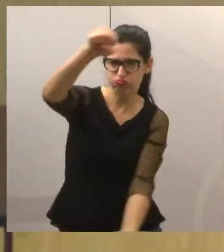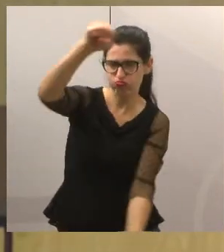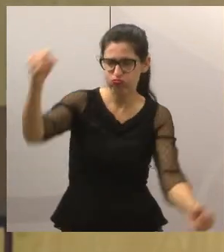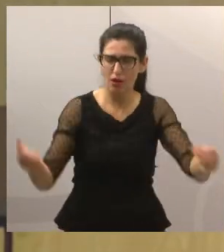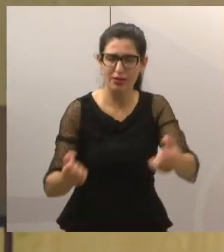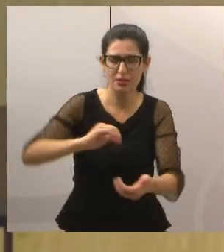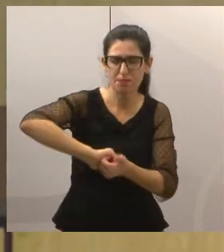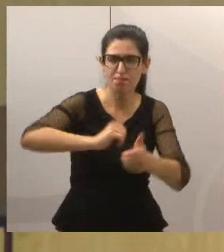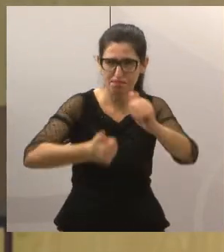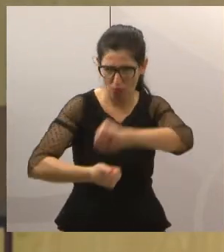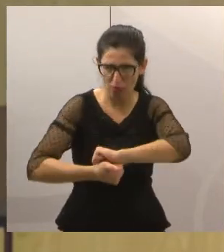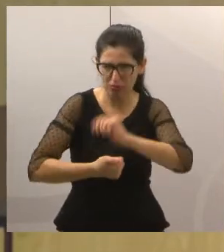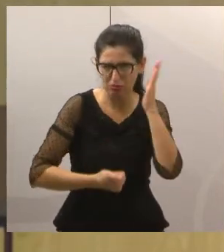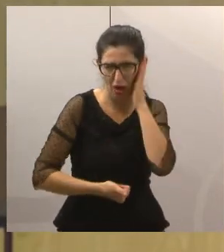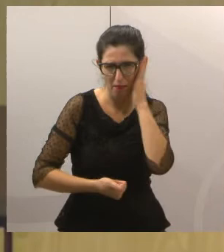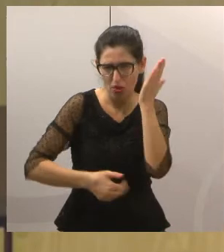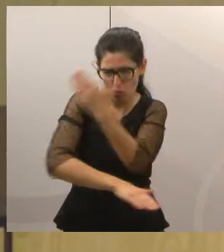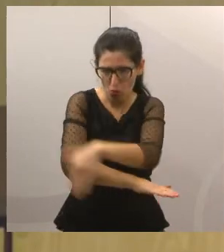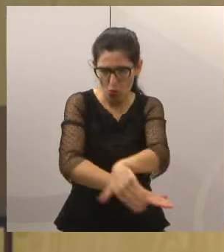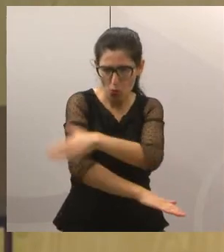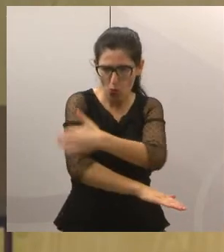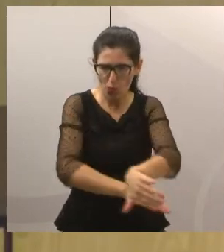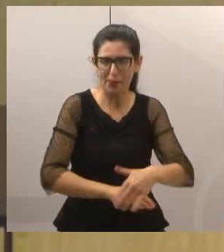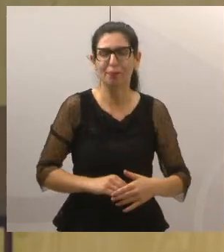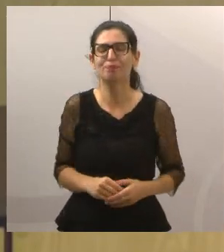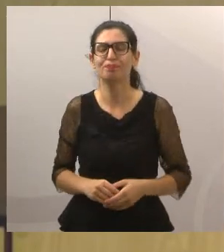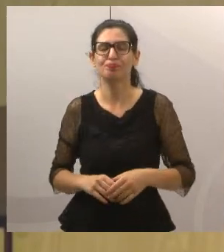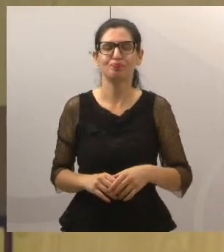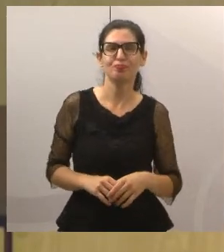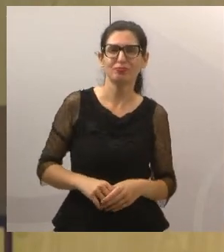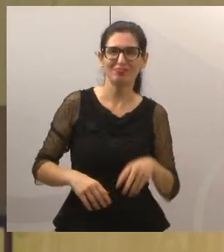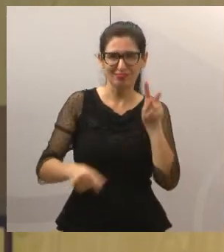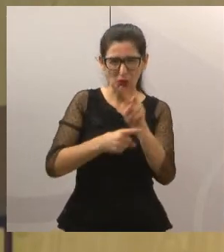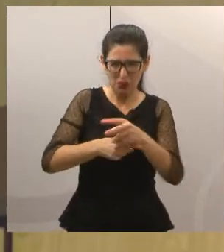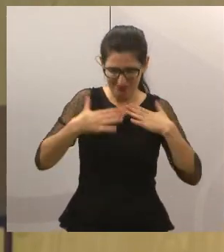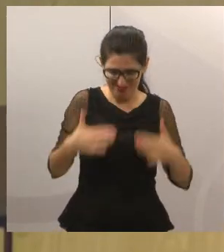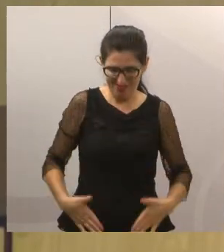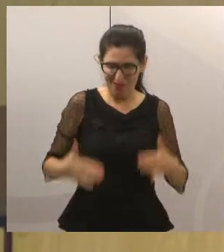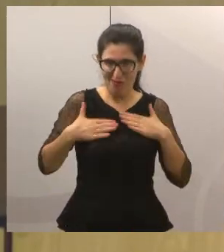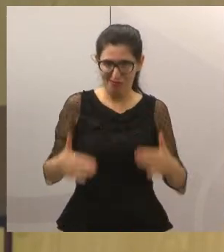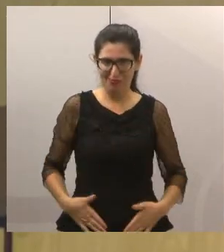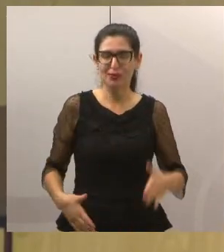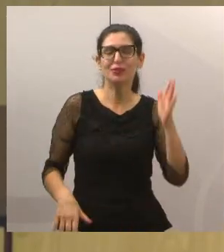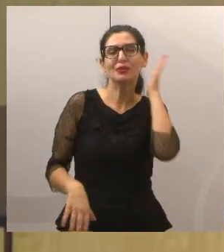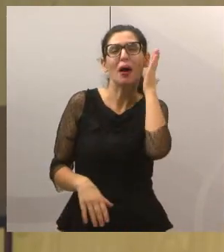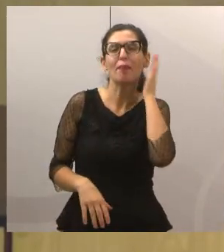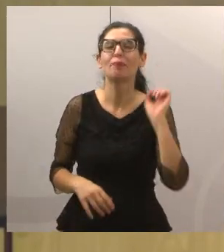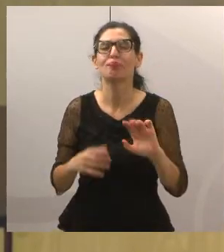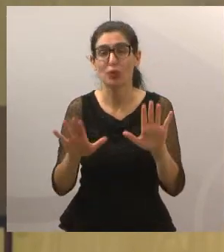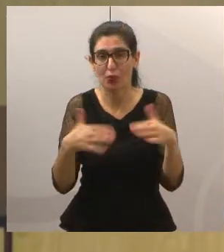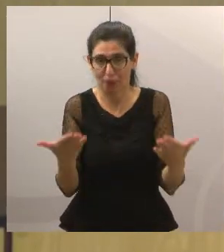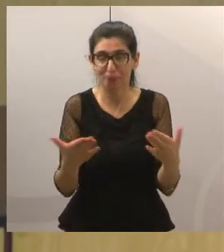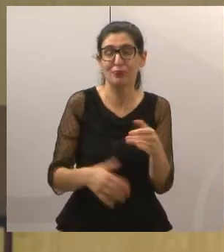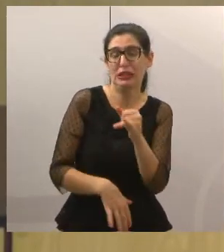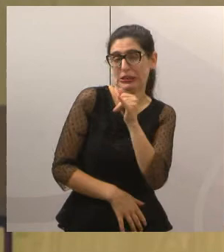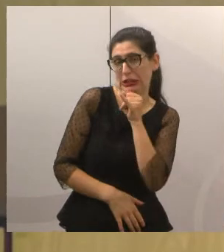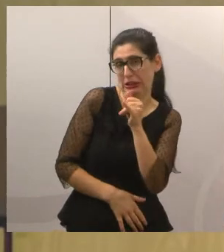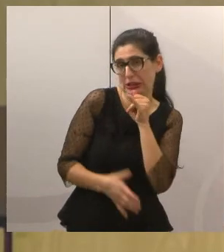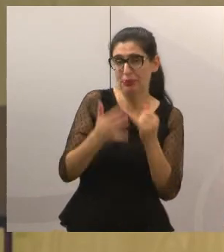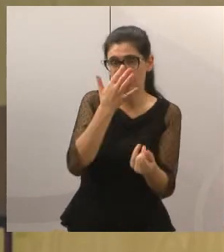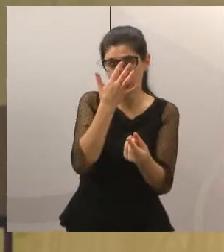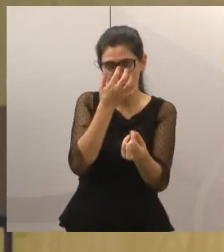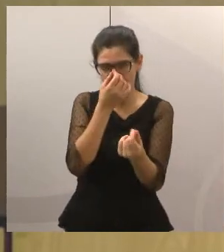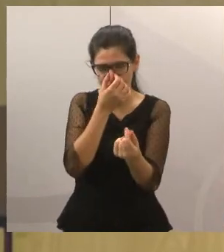feedback para o vereador de vocês à medida que isso acontece. Dá um exemplo. Quando vem uma emenda